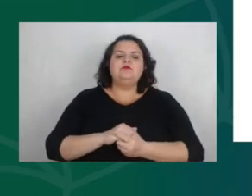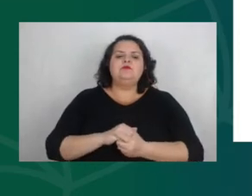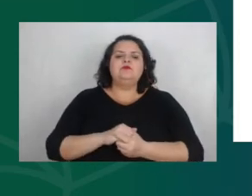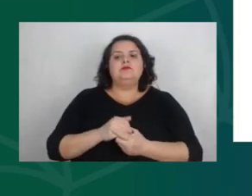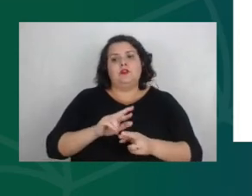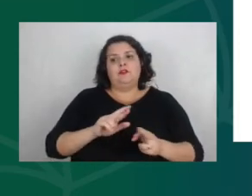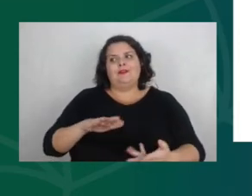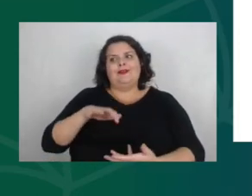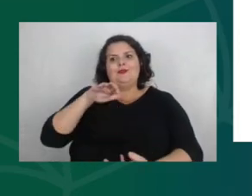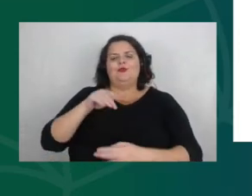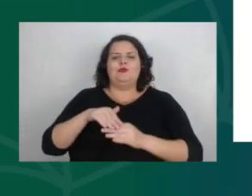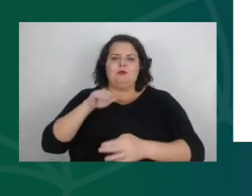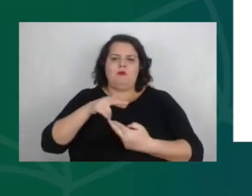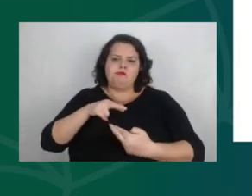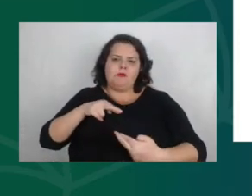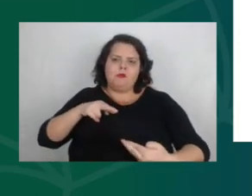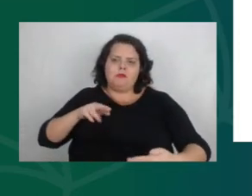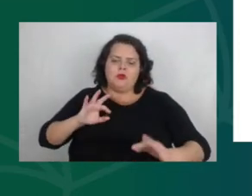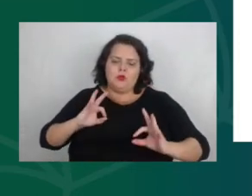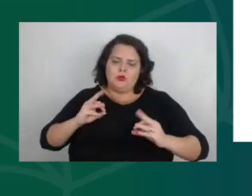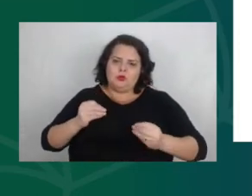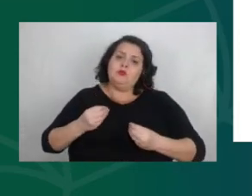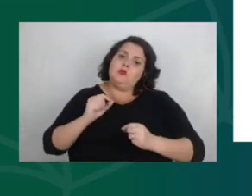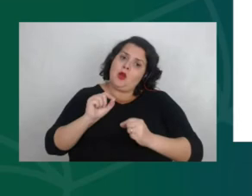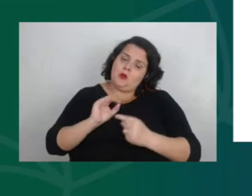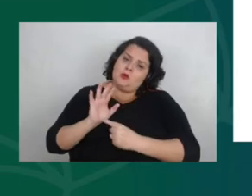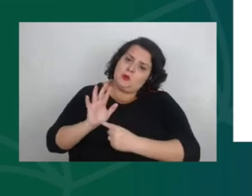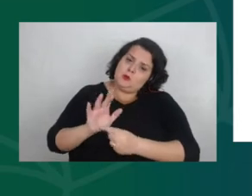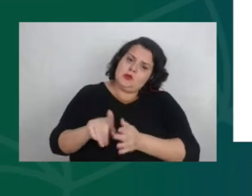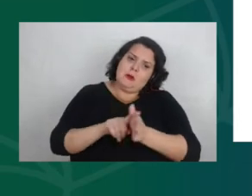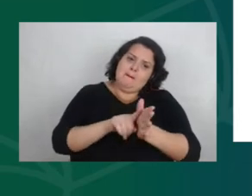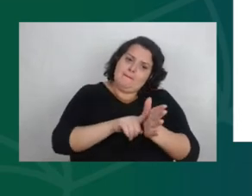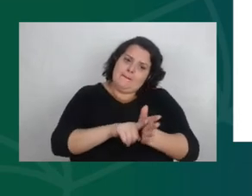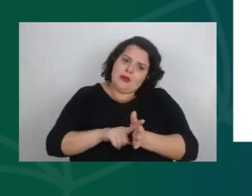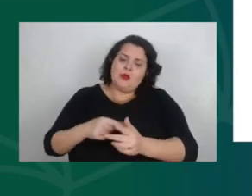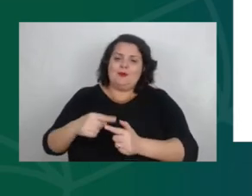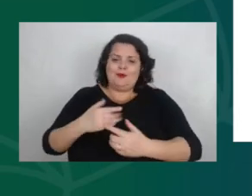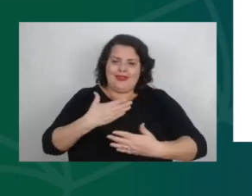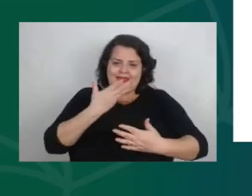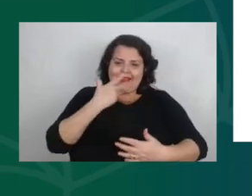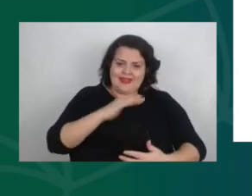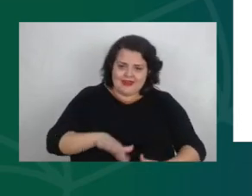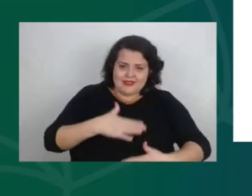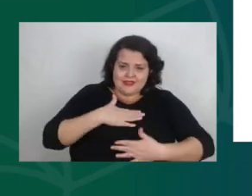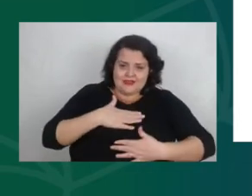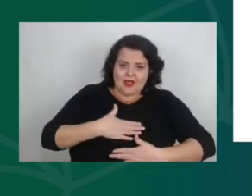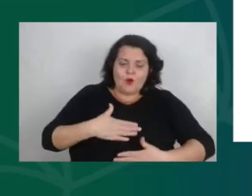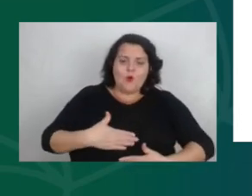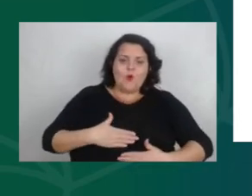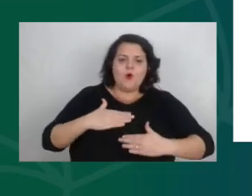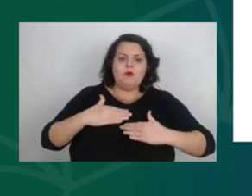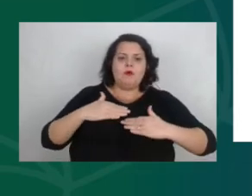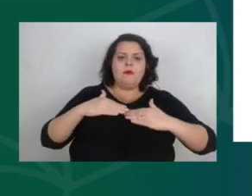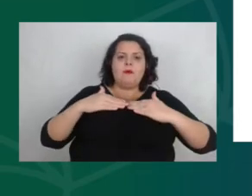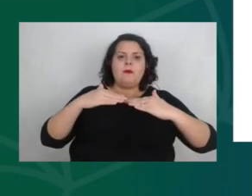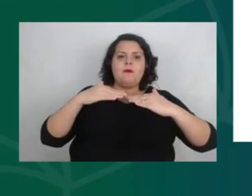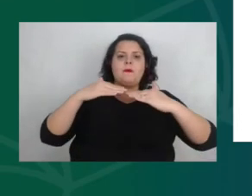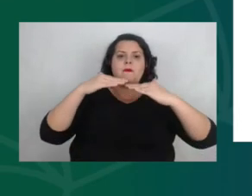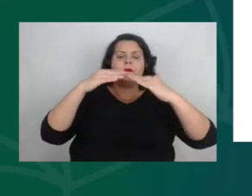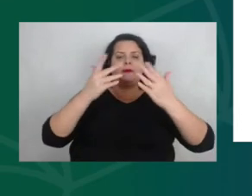adultos, como vem aí sinalizando a literatura, por ser organismos em desenvolvimento, né, em maturação. Pode